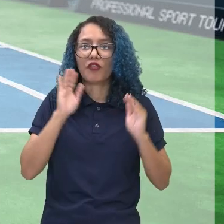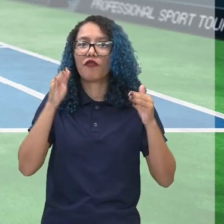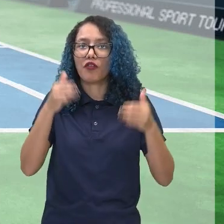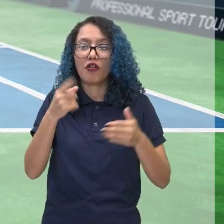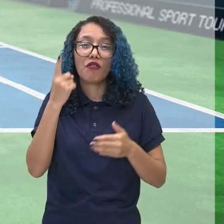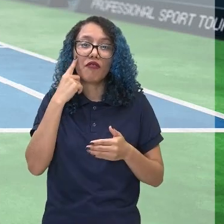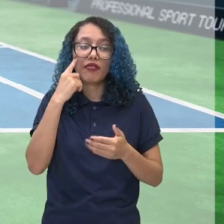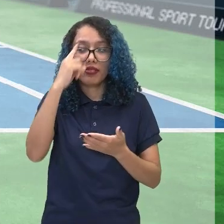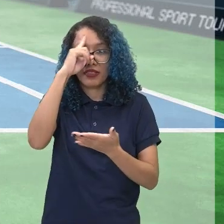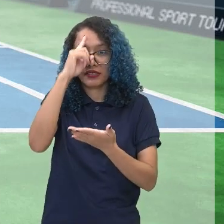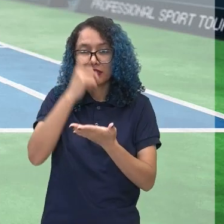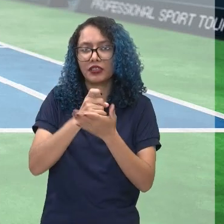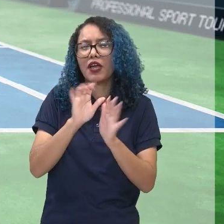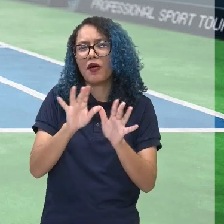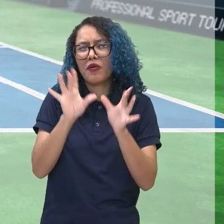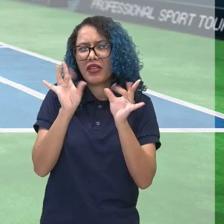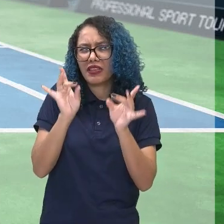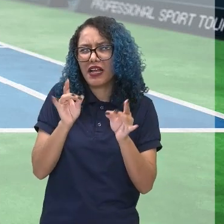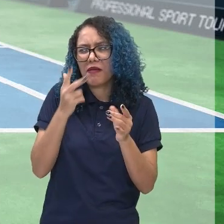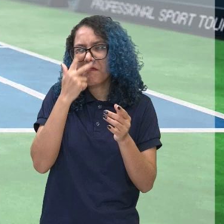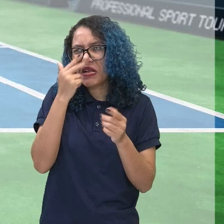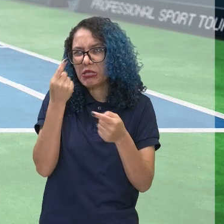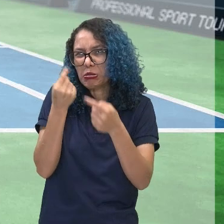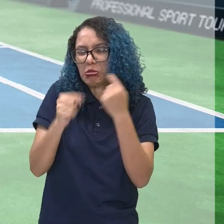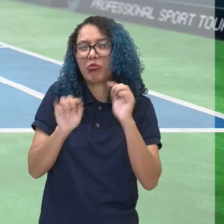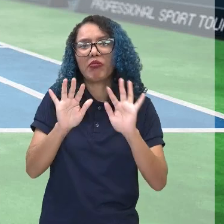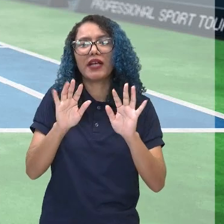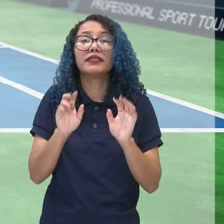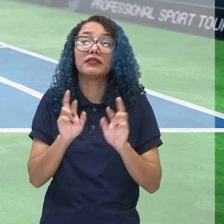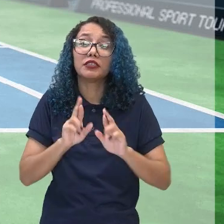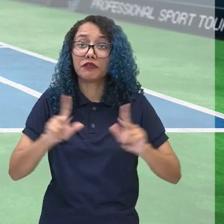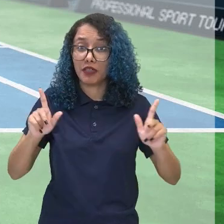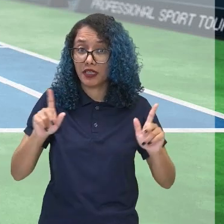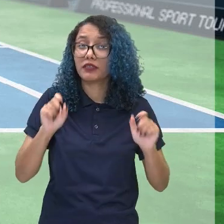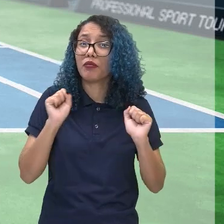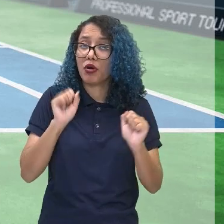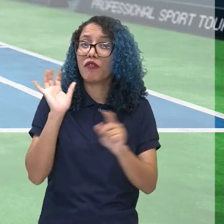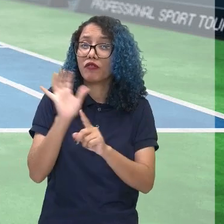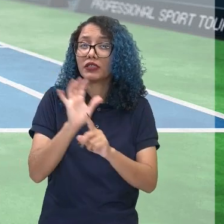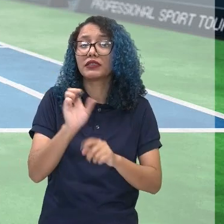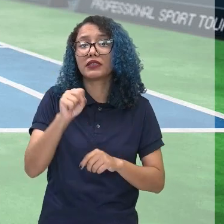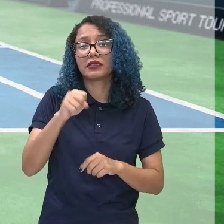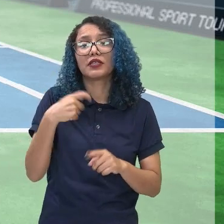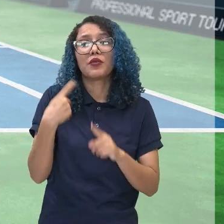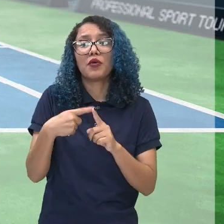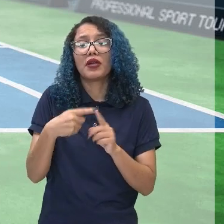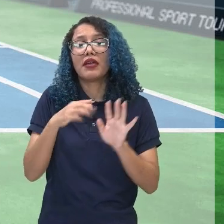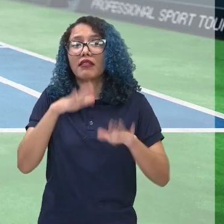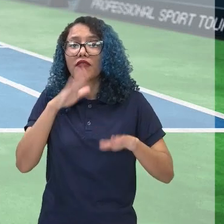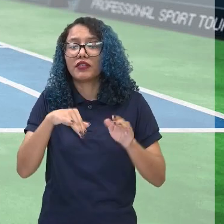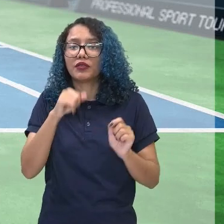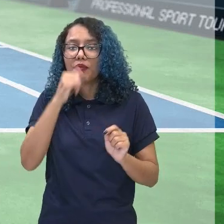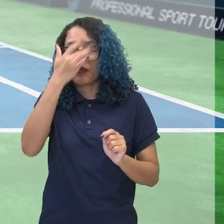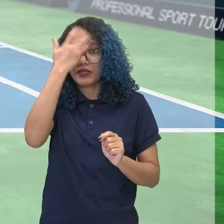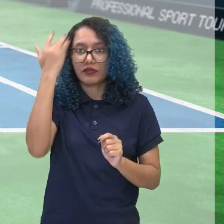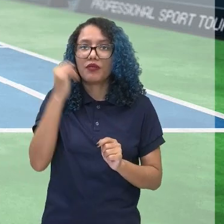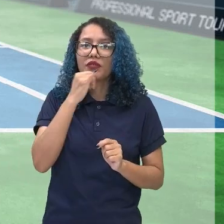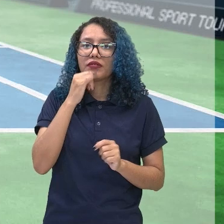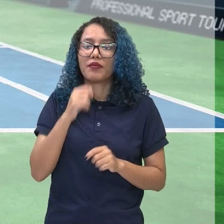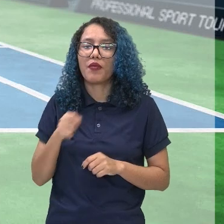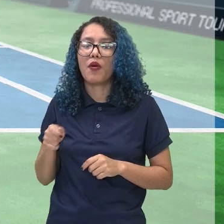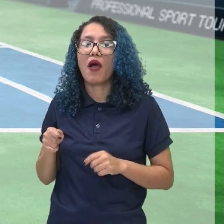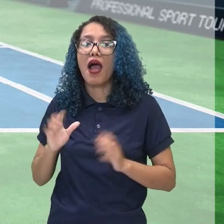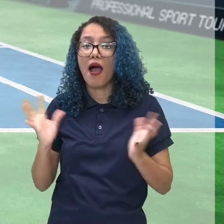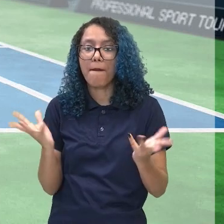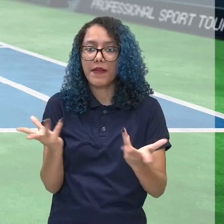detalhe nada a ver, mas pode fazer toda a diferença. Uma vez que o atleta pode ter uma habilidade melhor jogando, servindo,